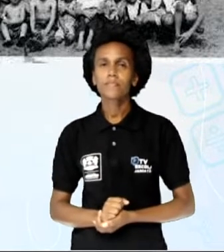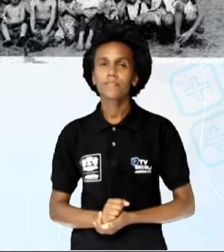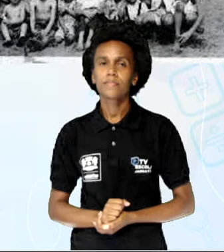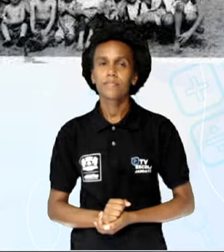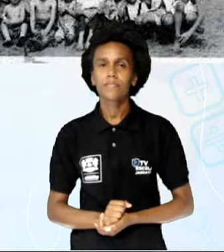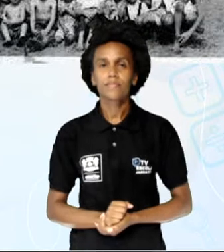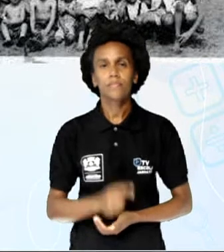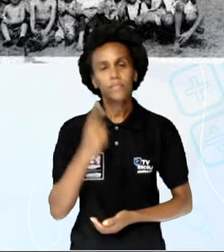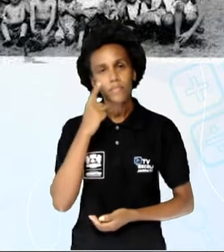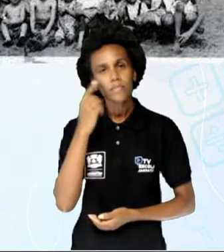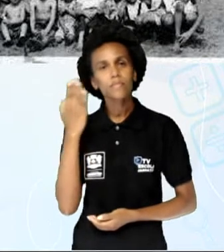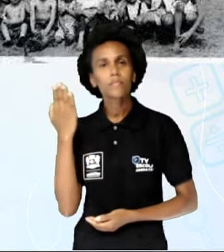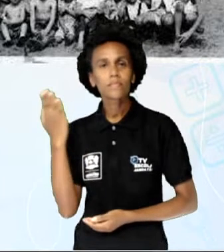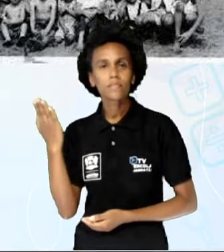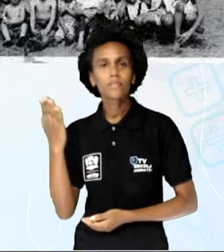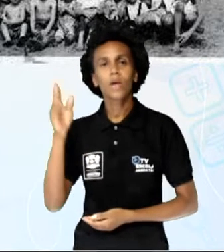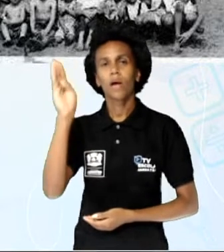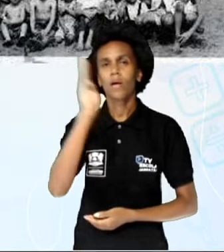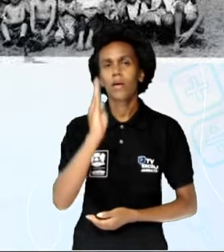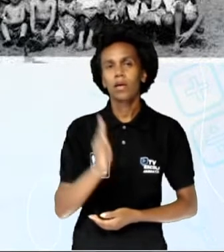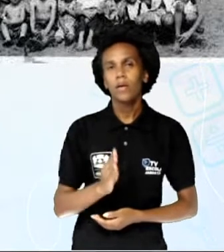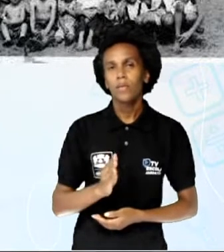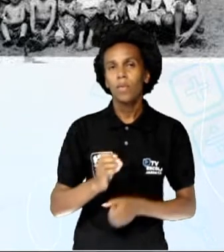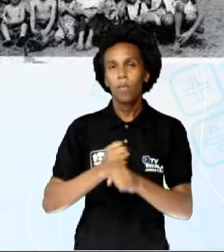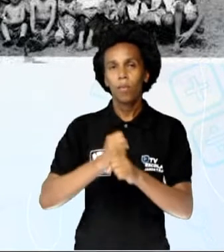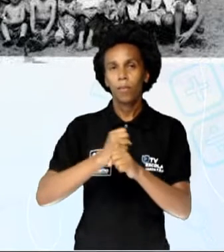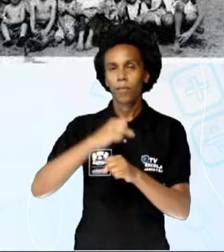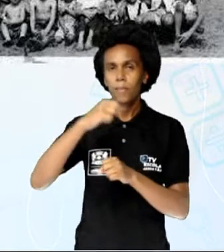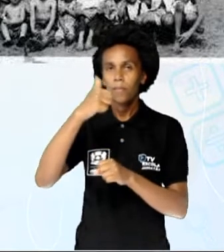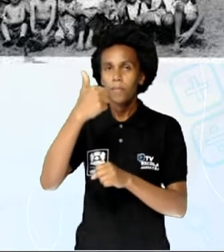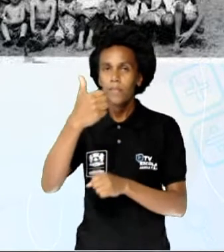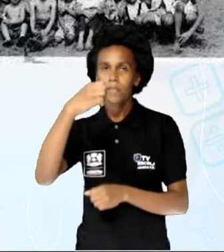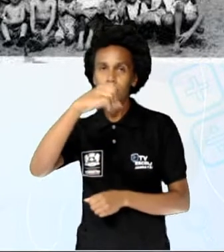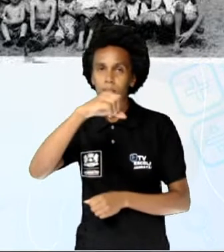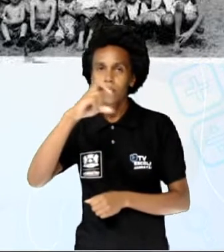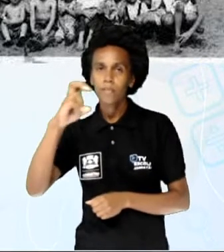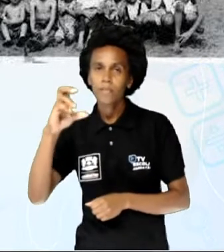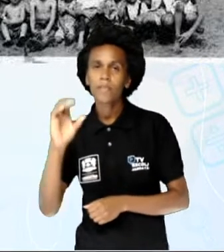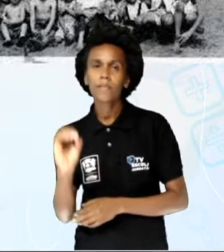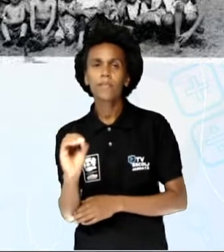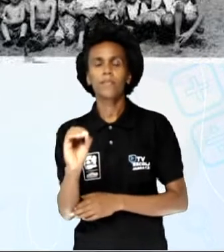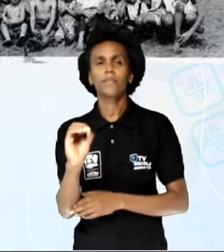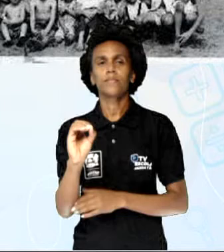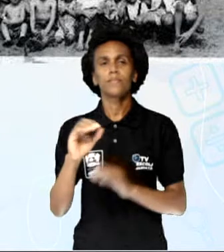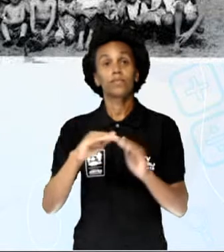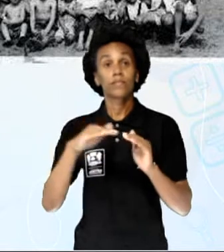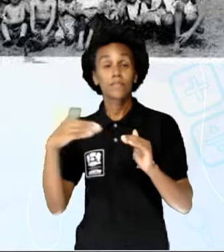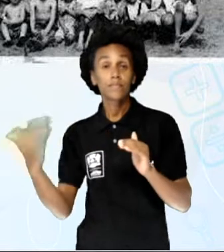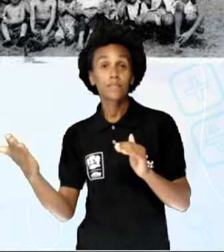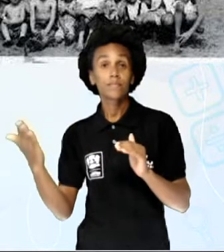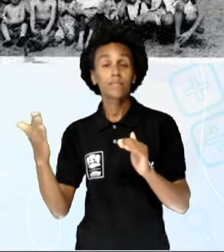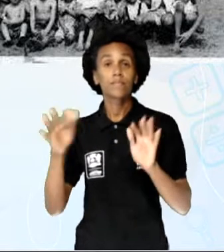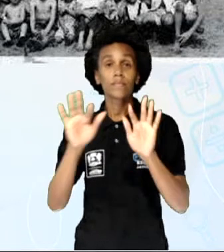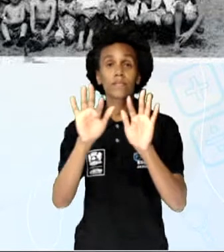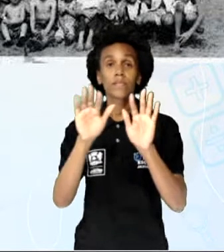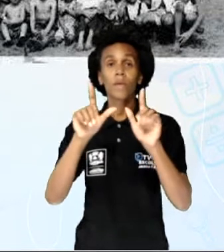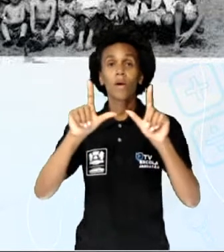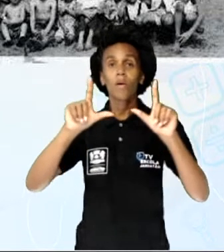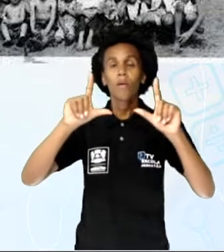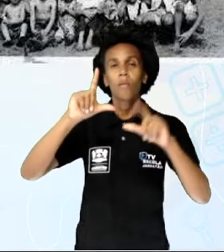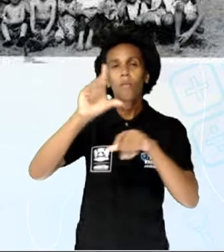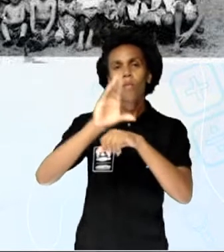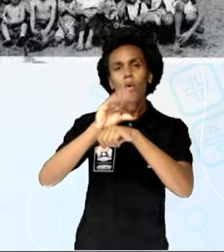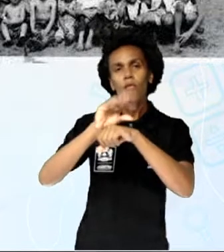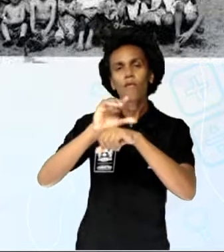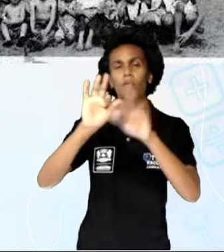na tela a pirâmide etária do Brasil de 1950. Ao lado você está vendo uma foto de uma família típica da